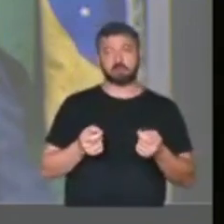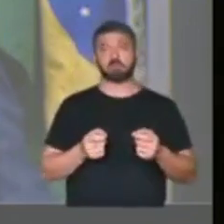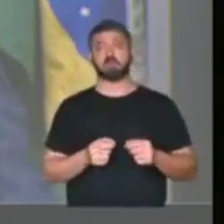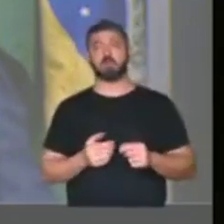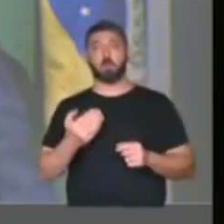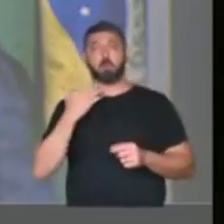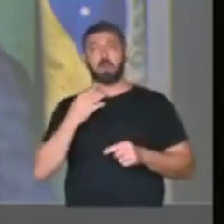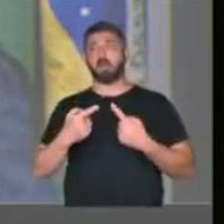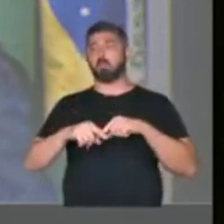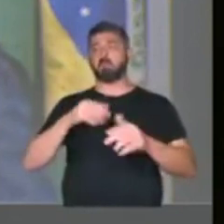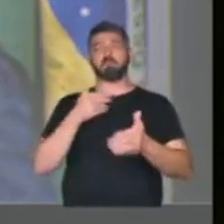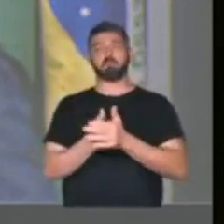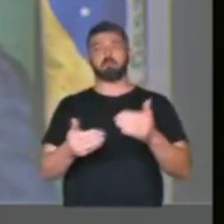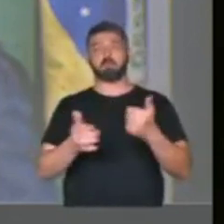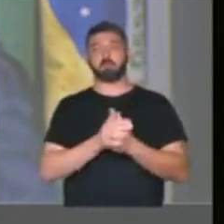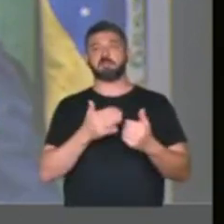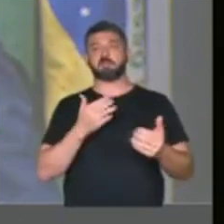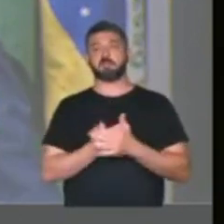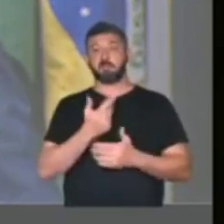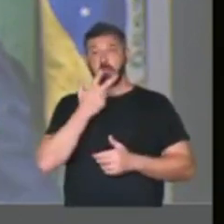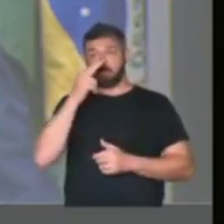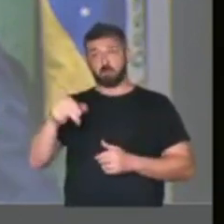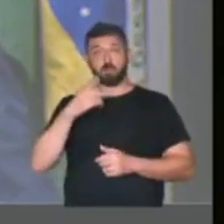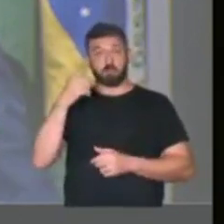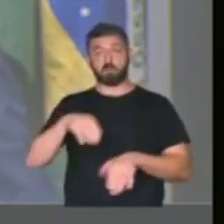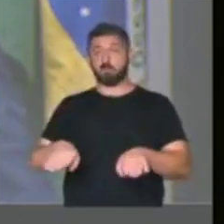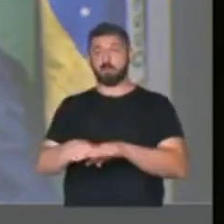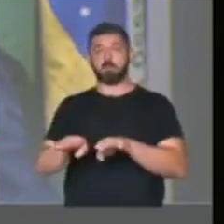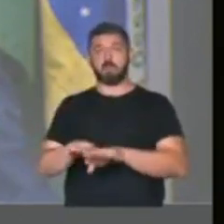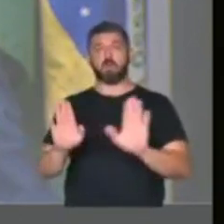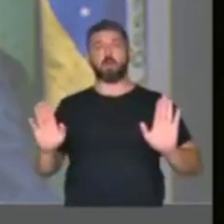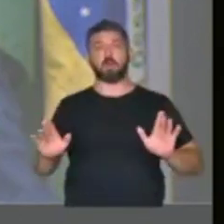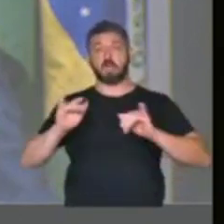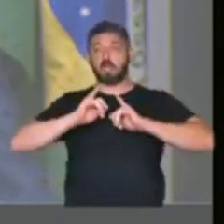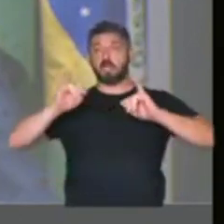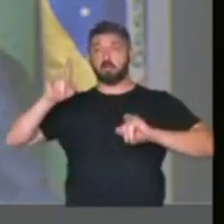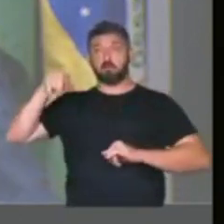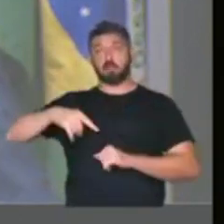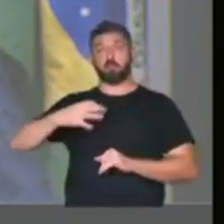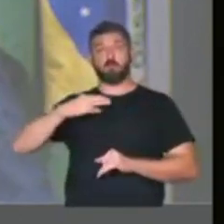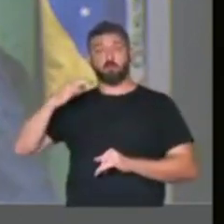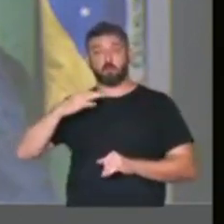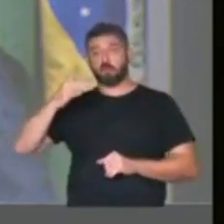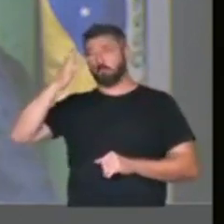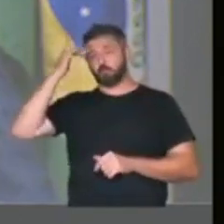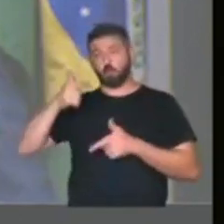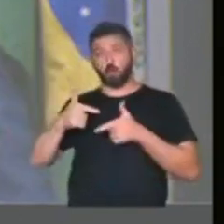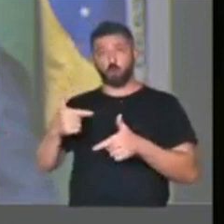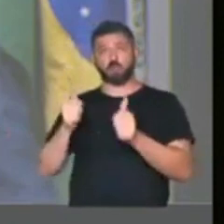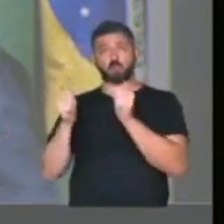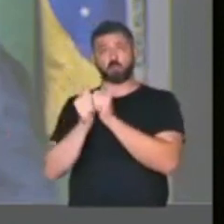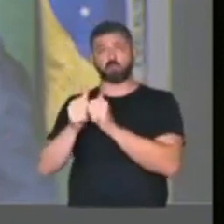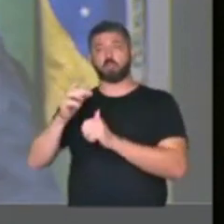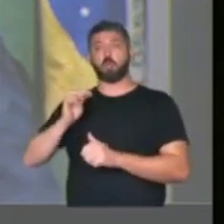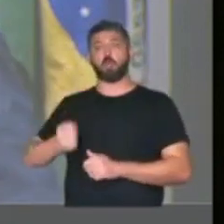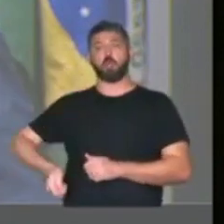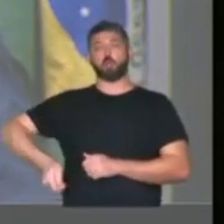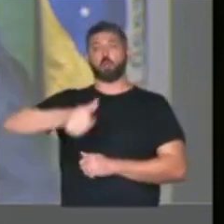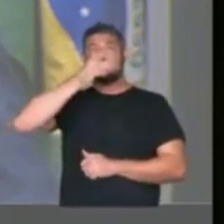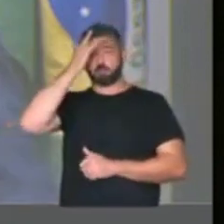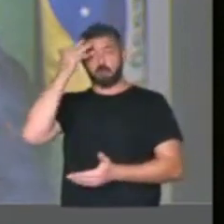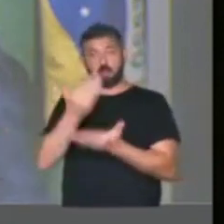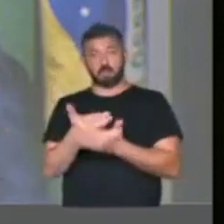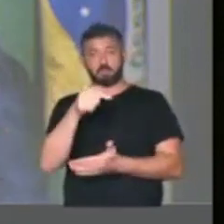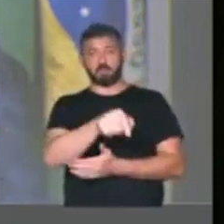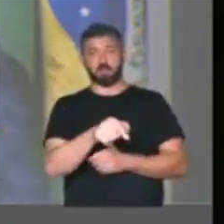com o banco quer que seja e acha que o parlamentar da mesma maneira tem de fazer campanha com seus voluntários com sua militância com doações de pessoas que acreditam na sua campanha